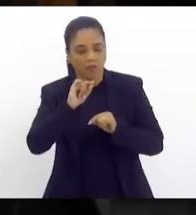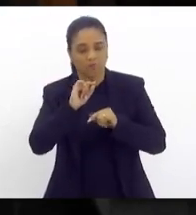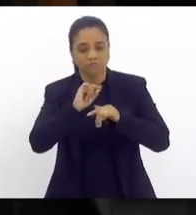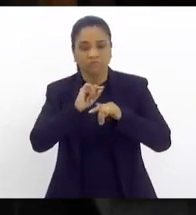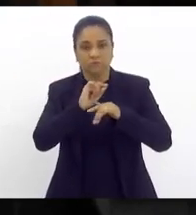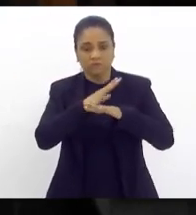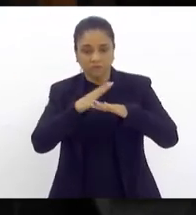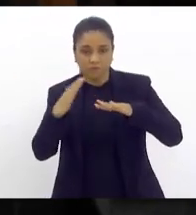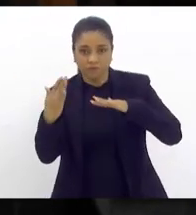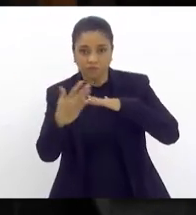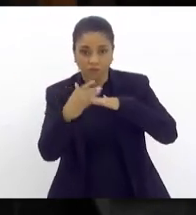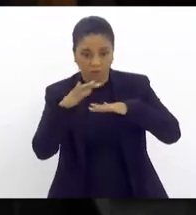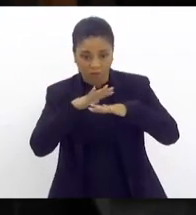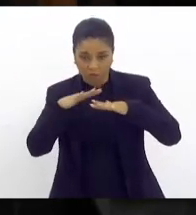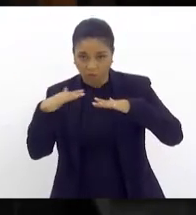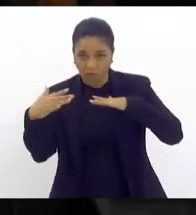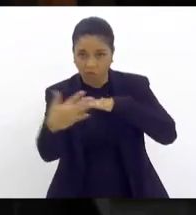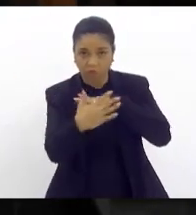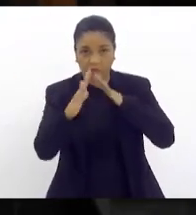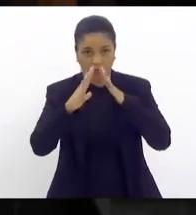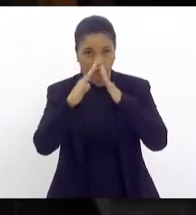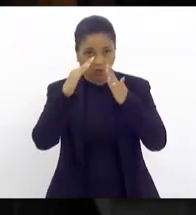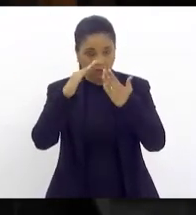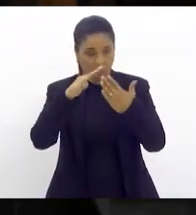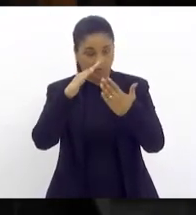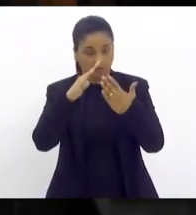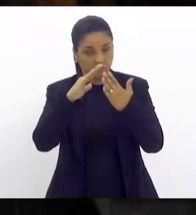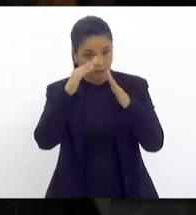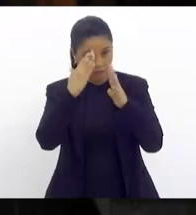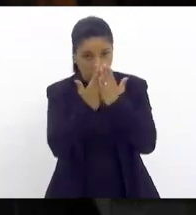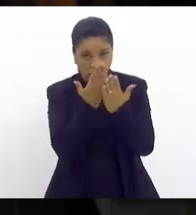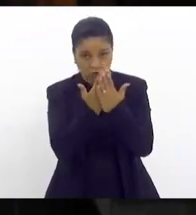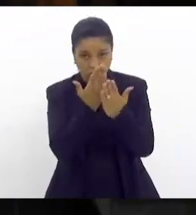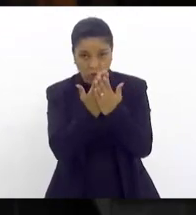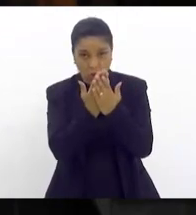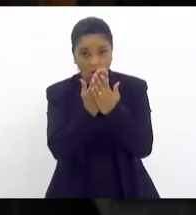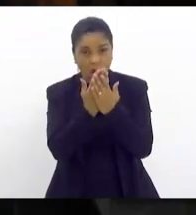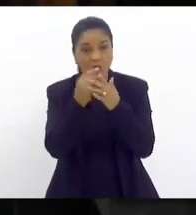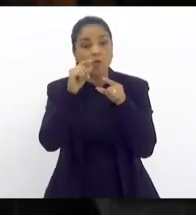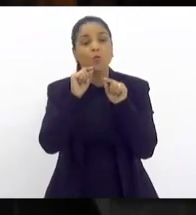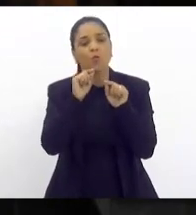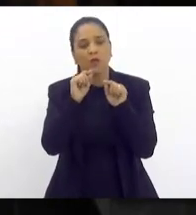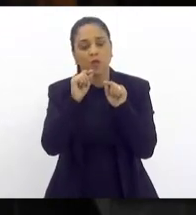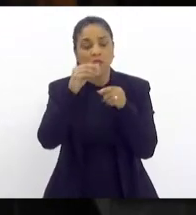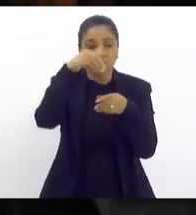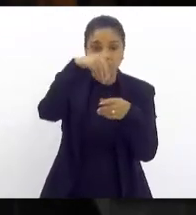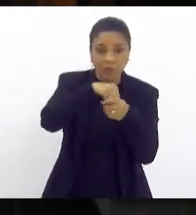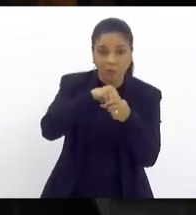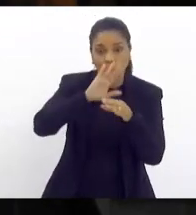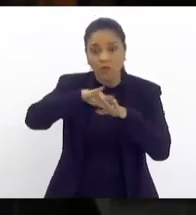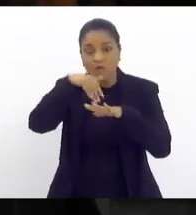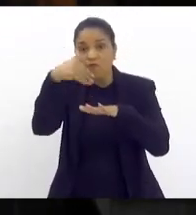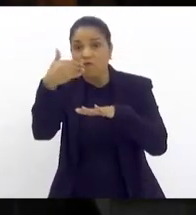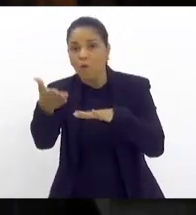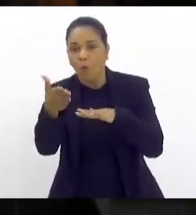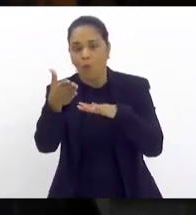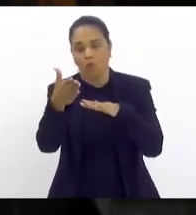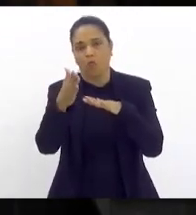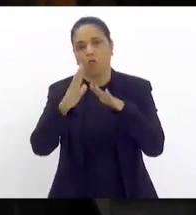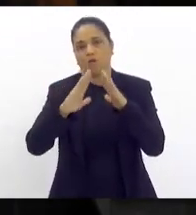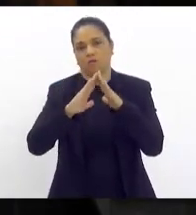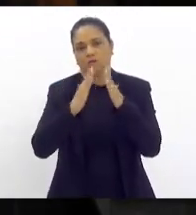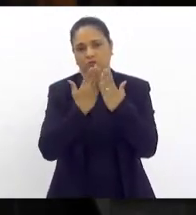externa que atinge estudantes e alunos e da questão interna esses casos recentes foram